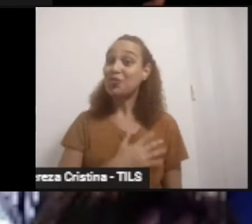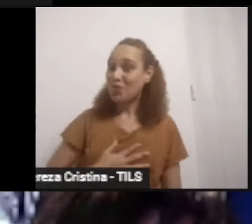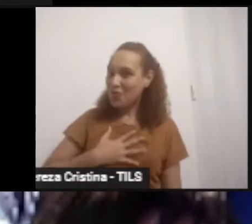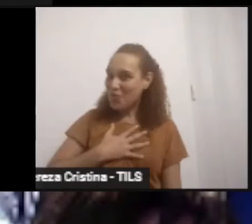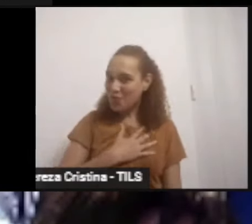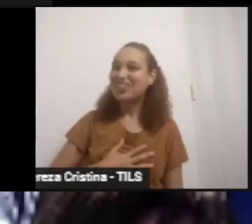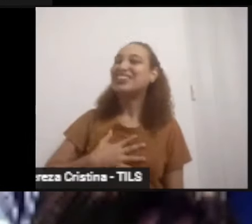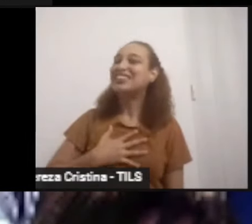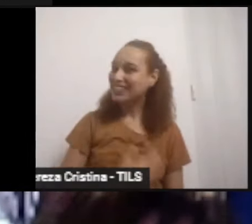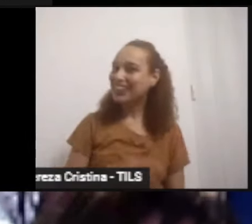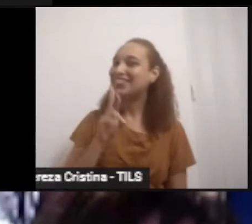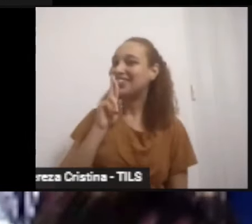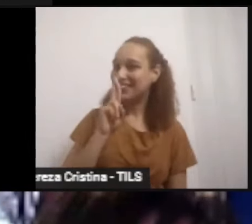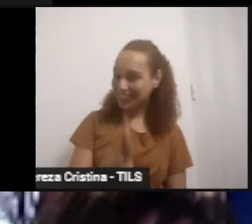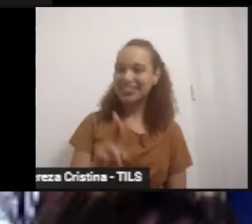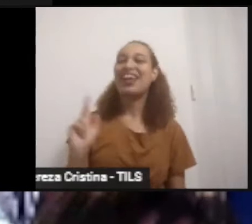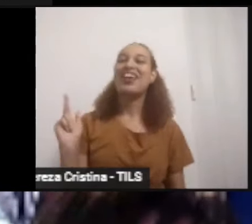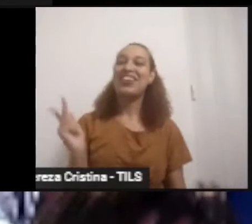que deu.